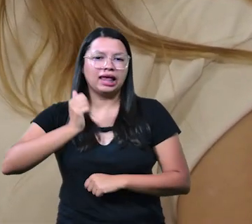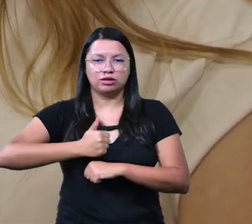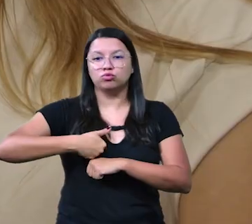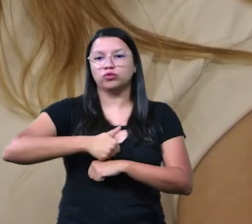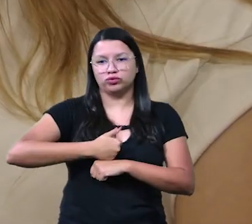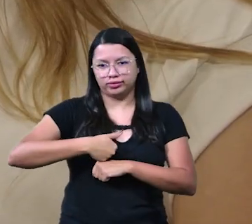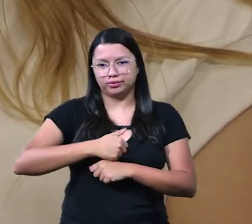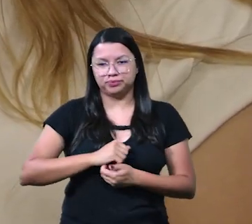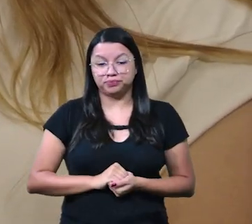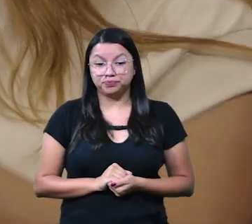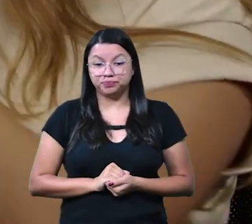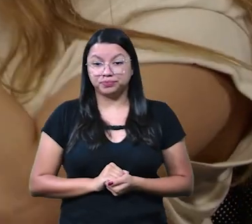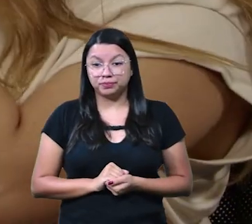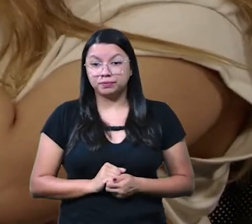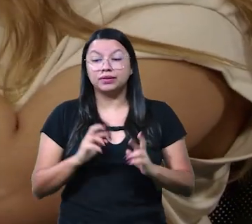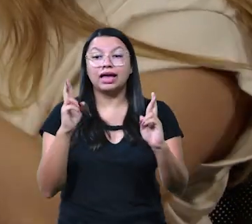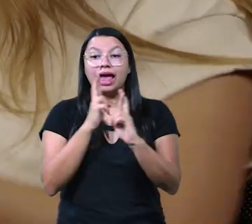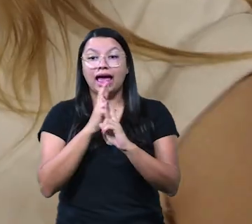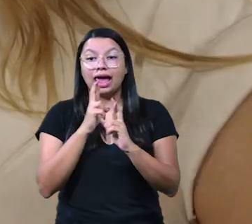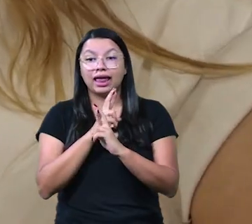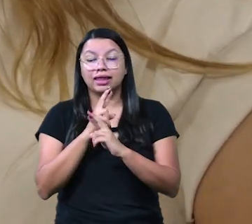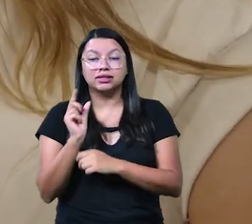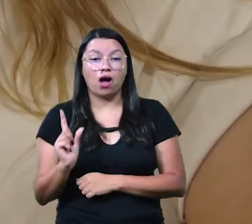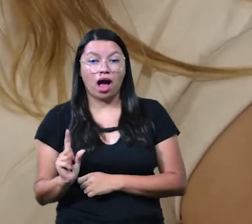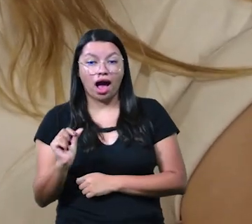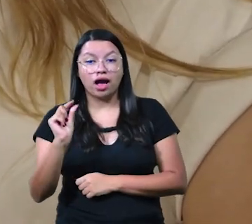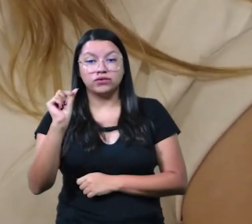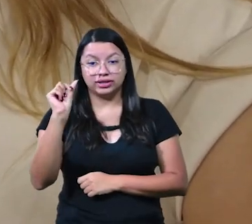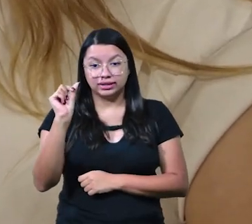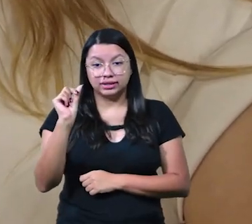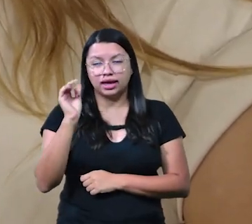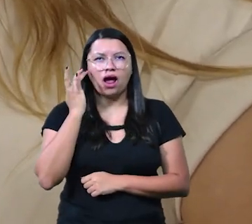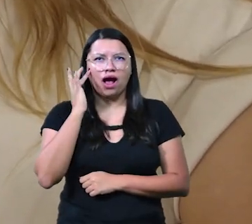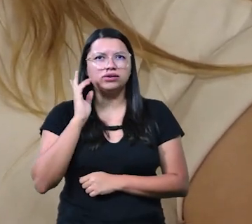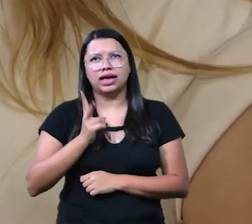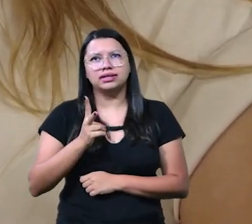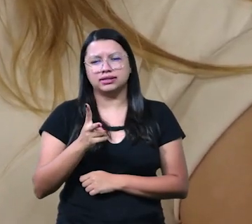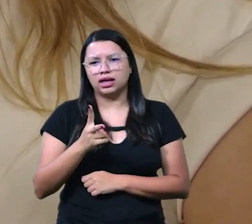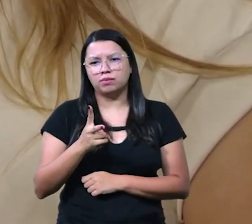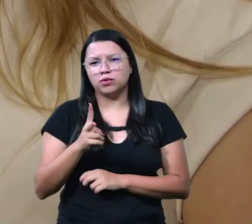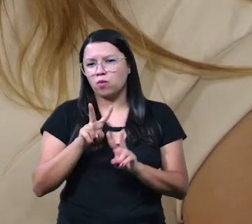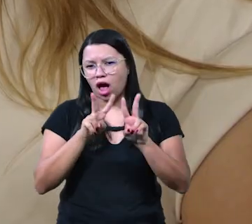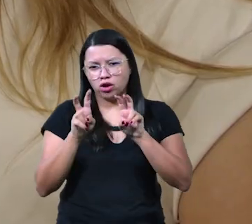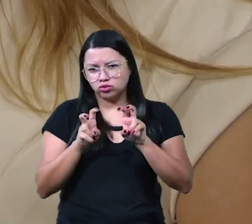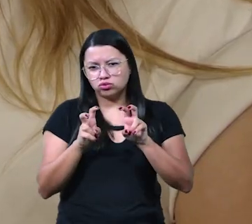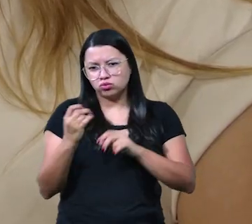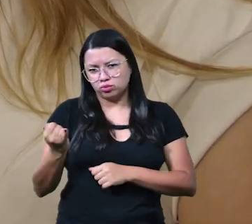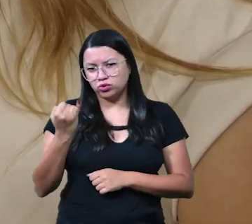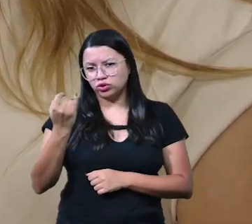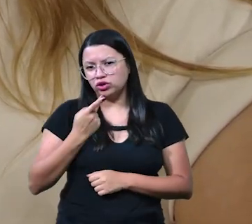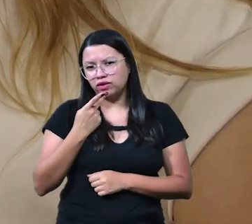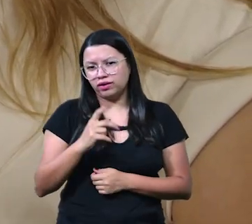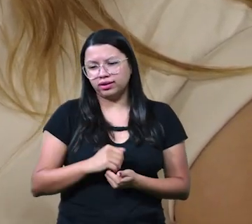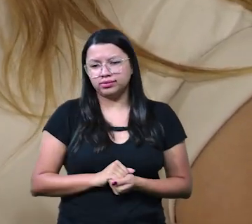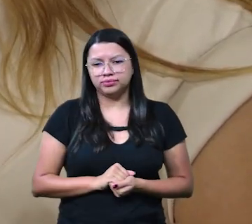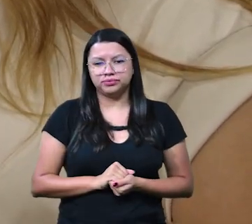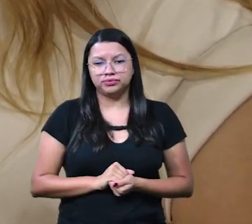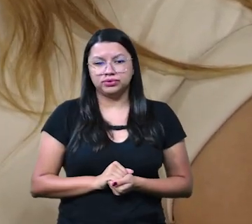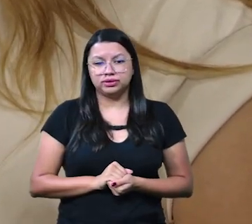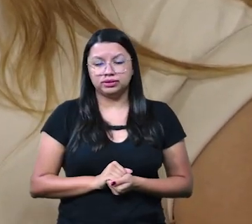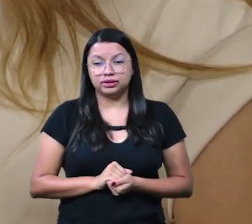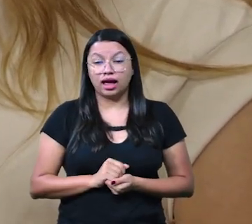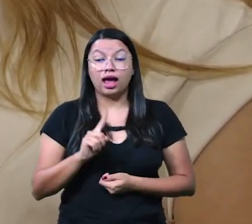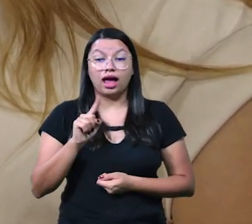profissional. Em relação à questão financeira, né, que eu acho que é sempre uma questão que a gente deve colocar na mesa, é